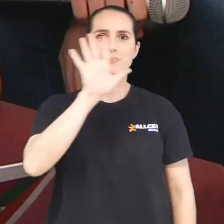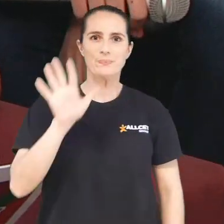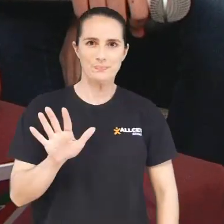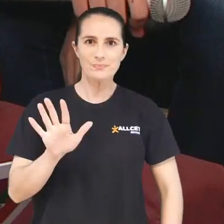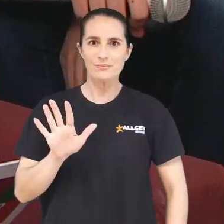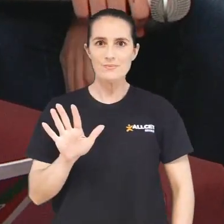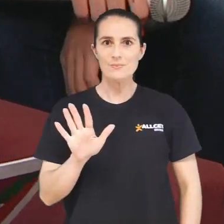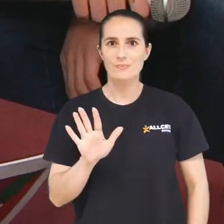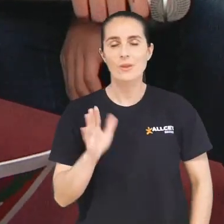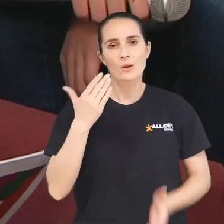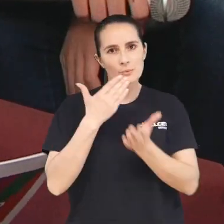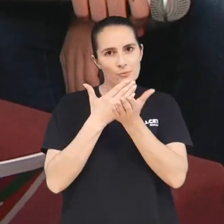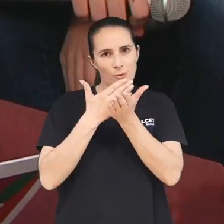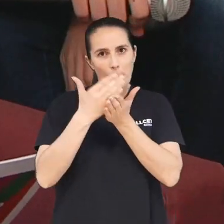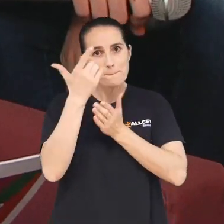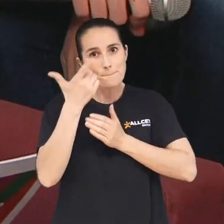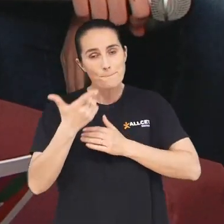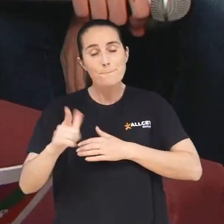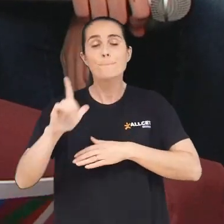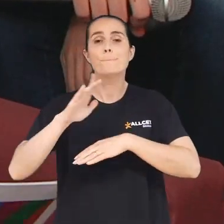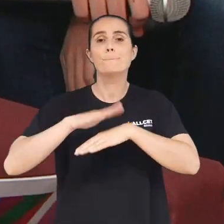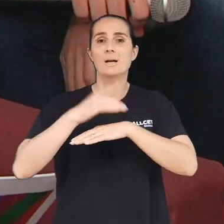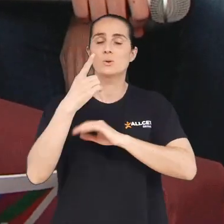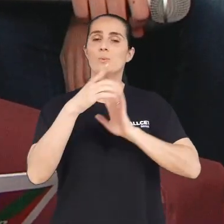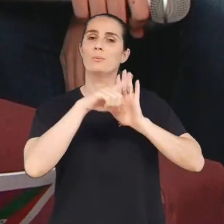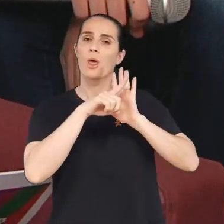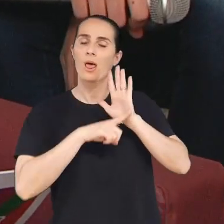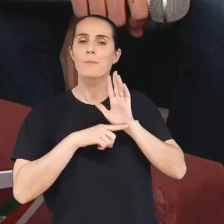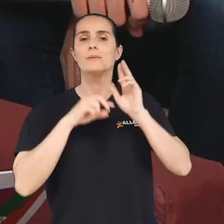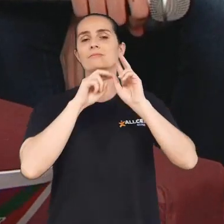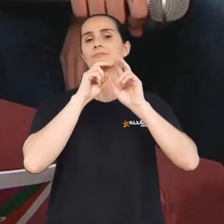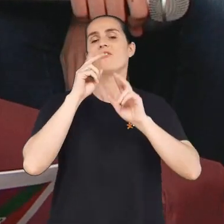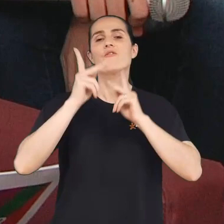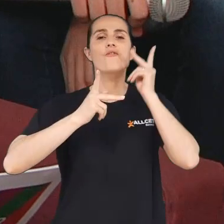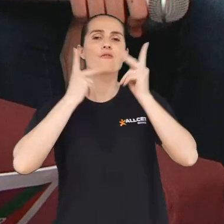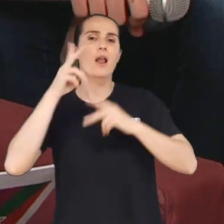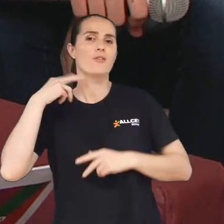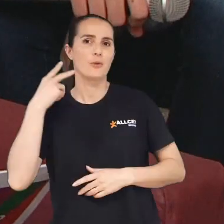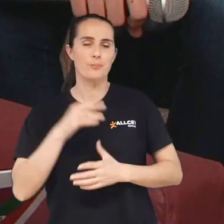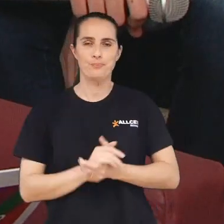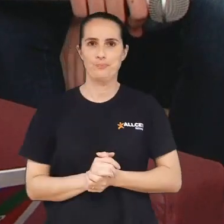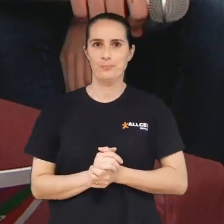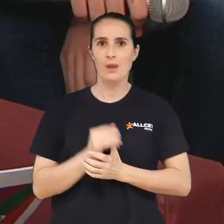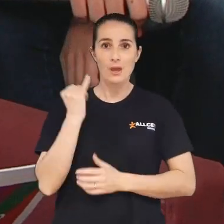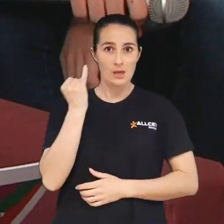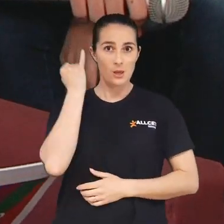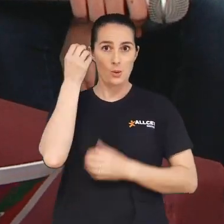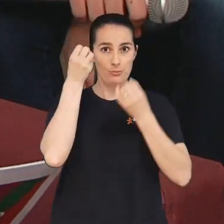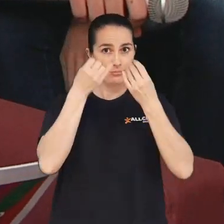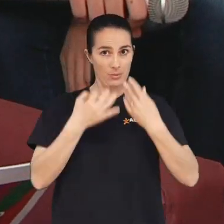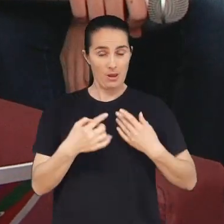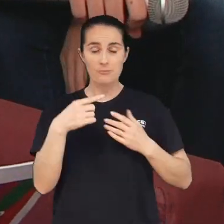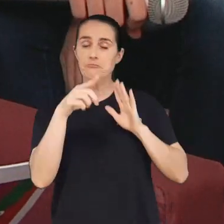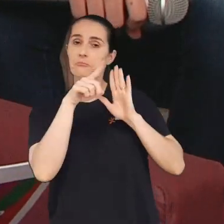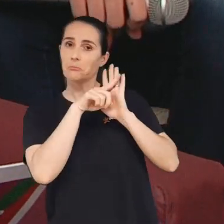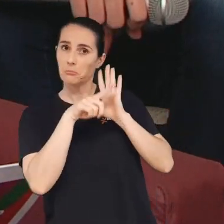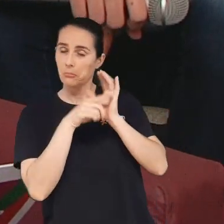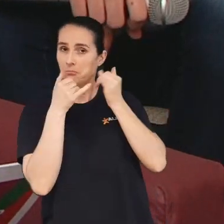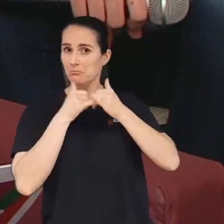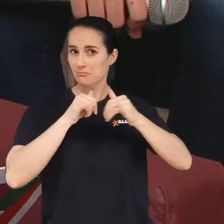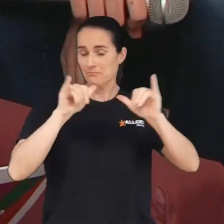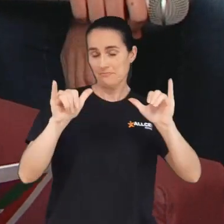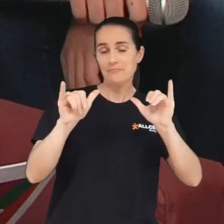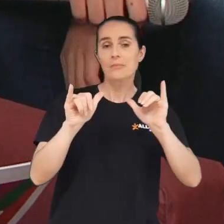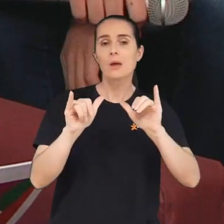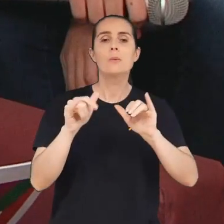Olá pessoal, estamos começando mais um programa Fala Vereador. Importante destacar que este programa foi